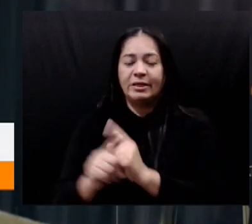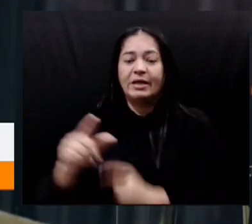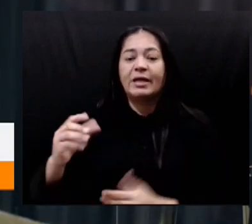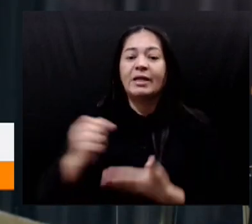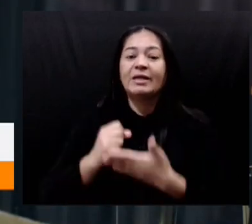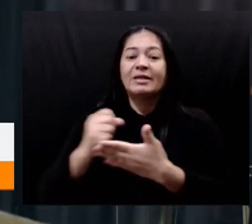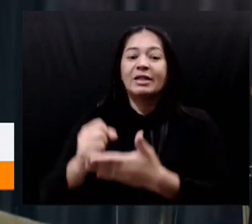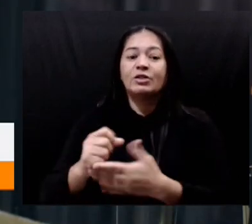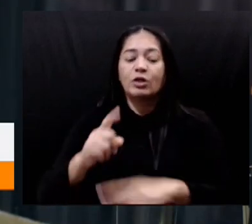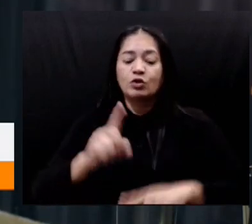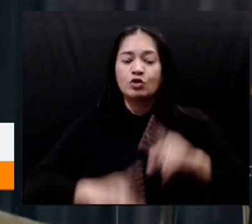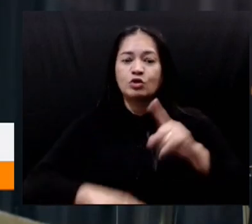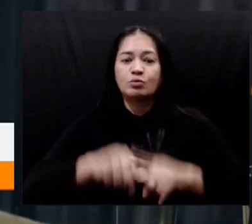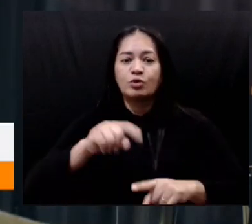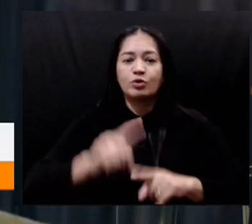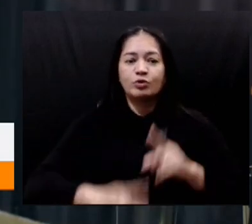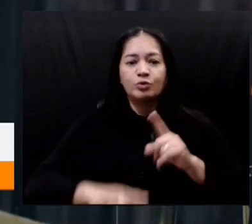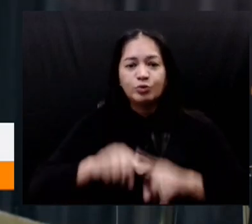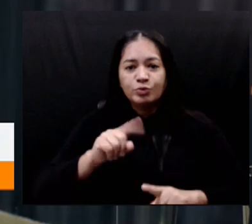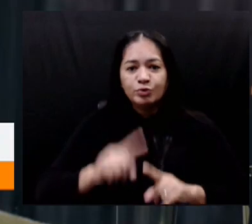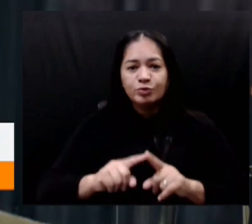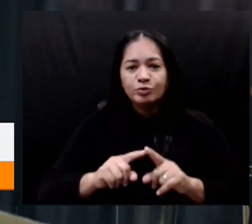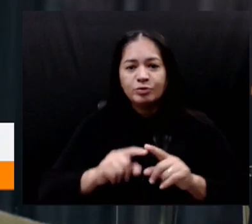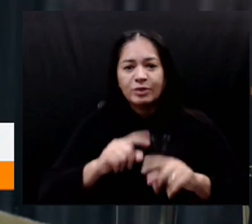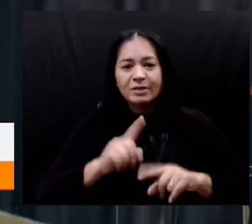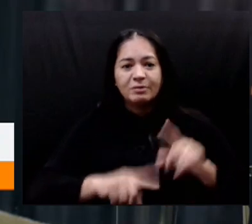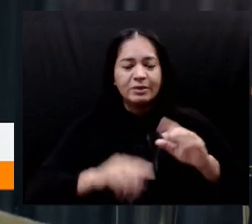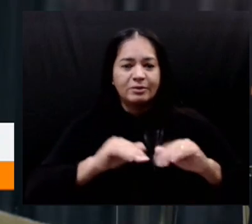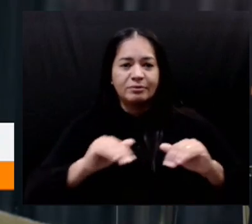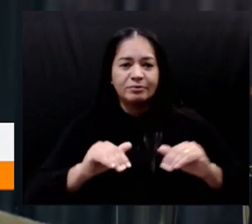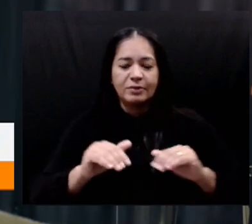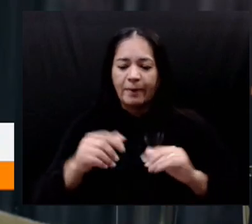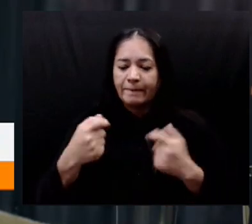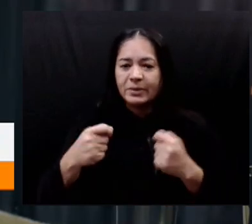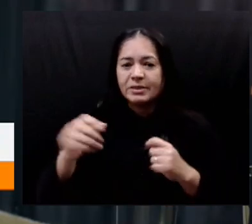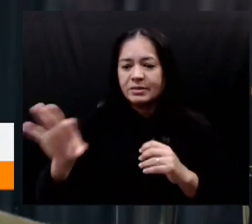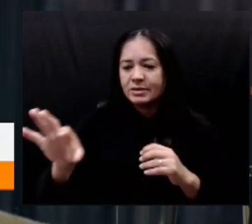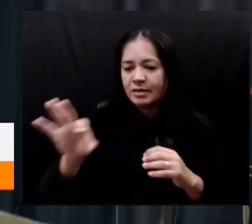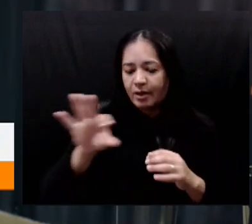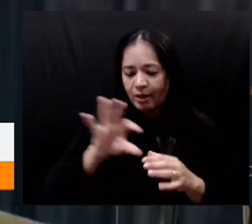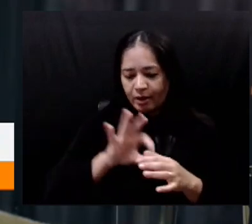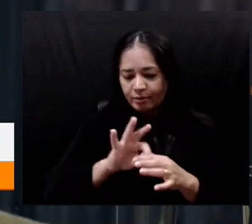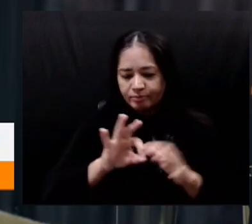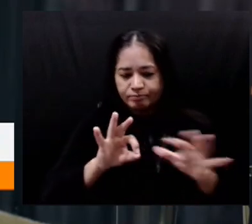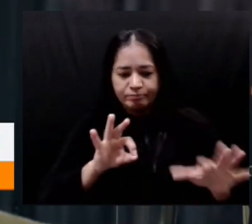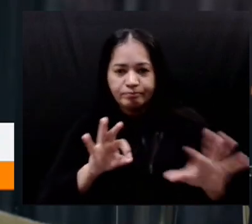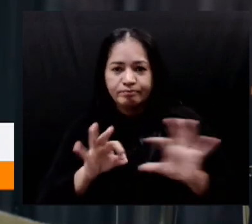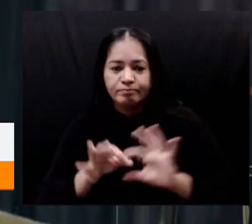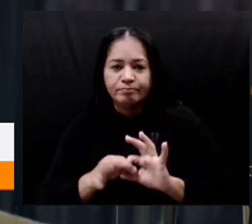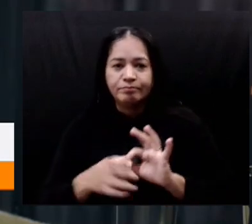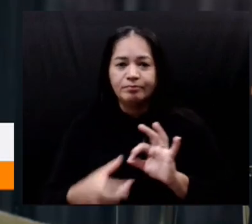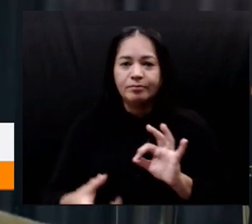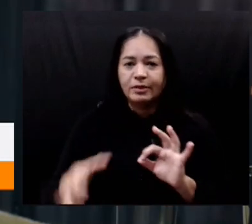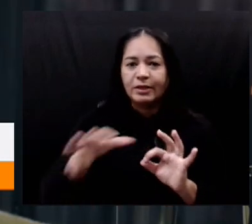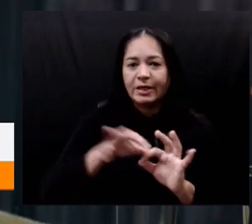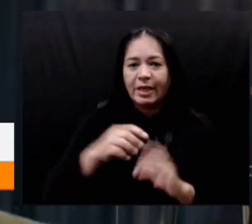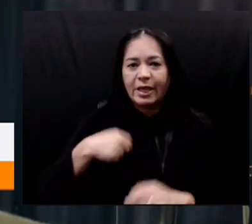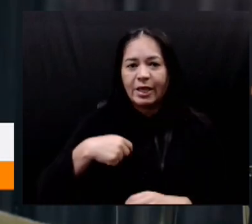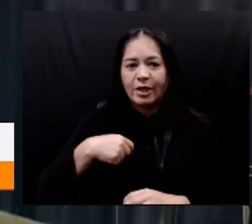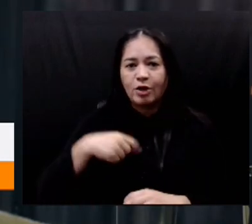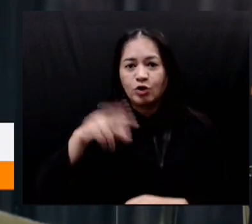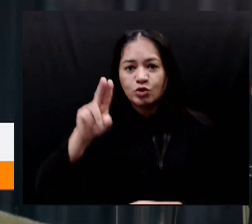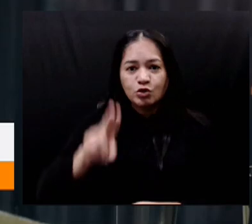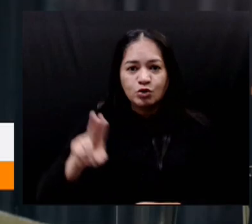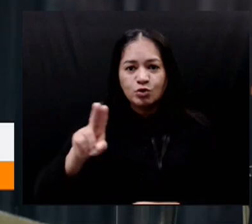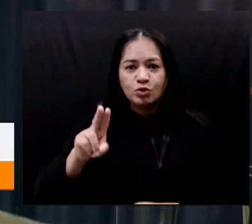processo de psicoterapia é montarmos, não vou eu montar sozinha, mas uhum. nós,